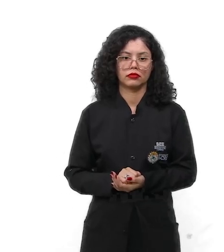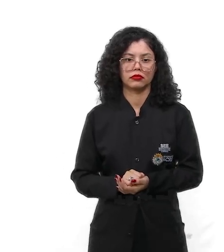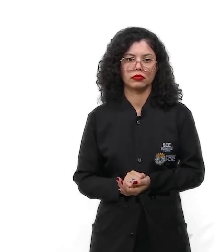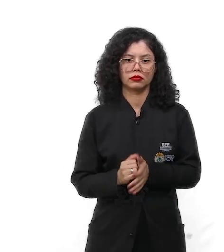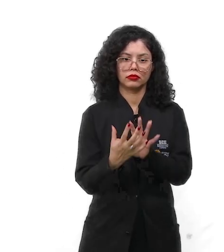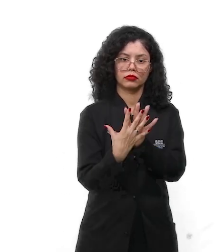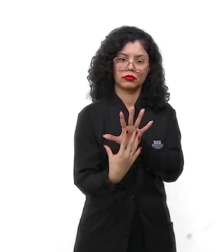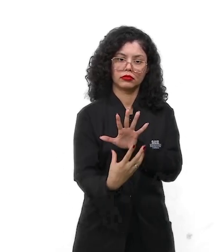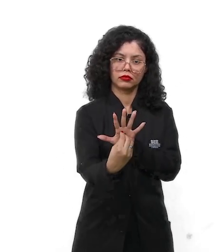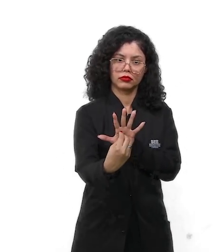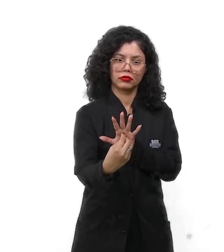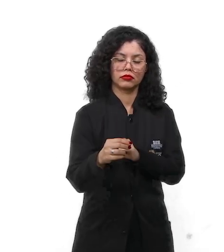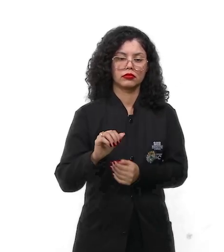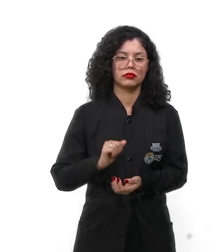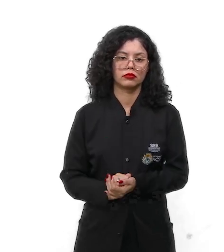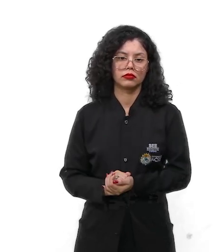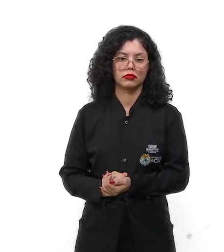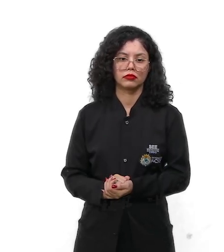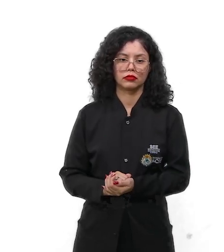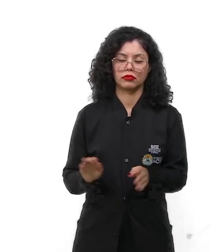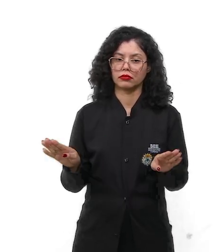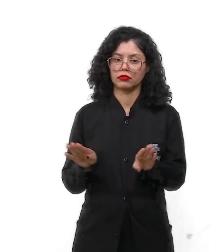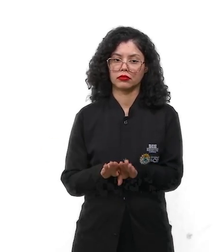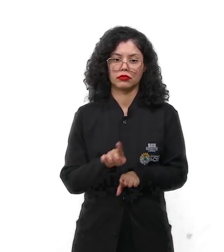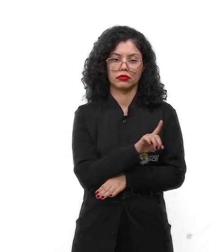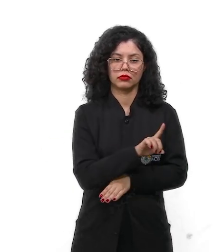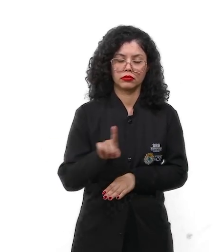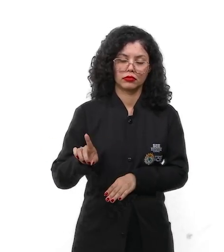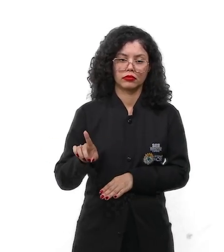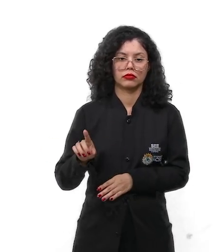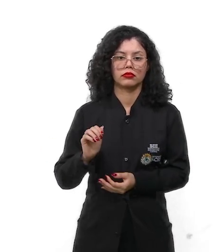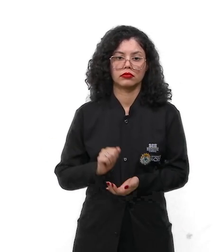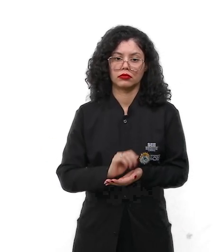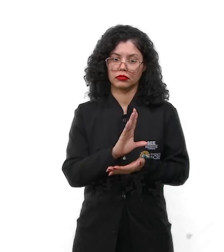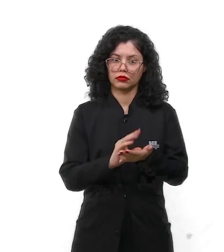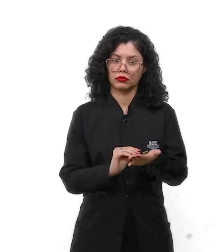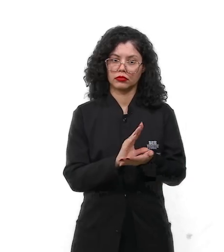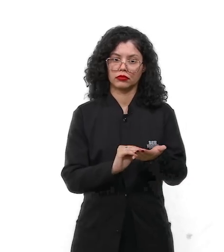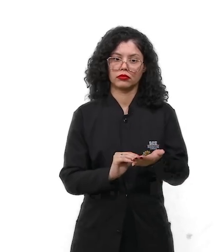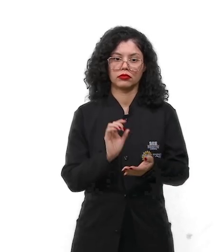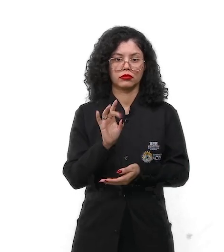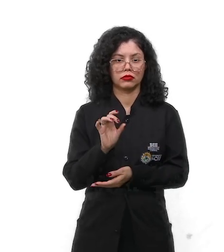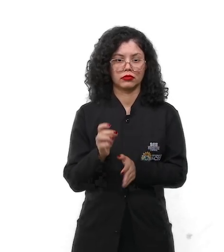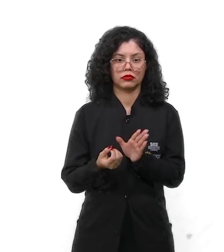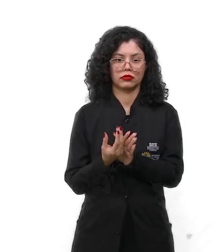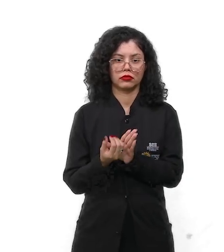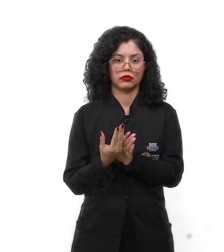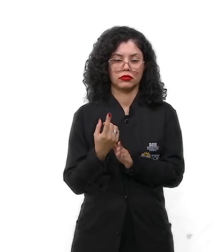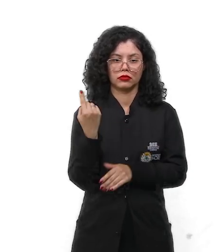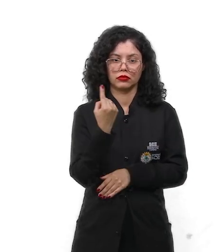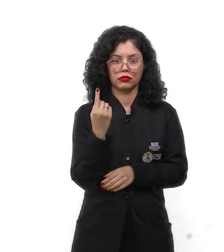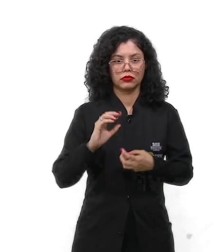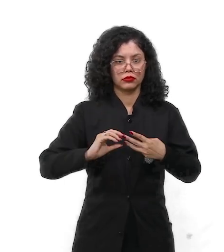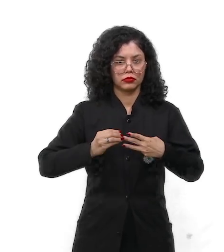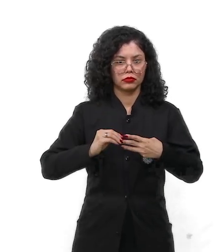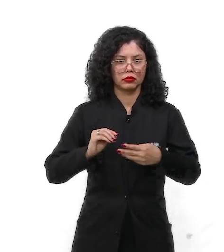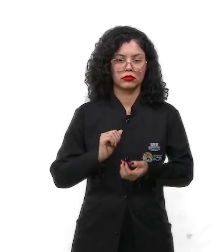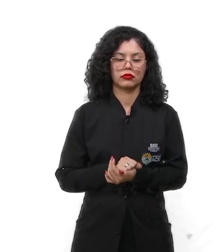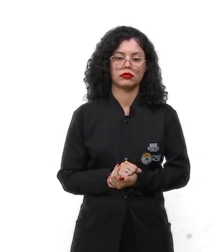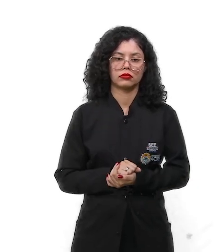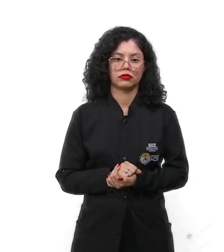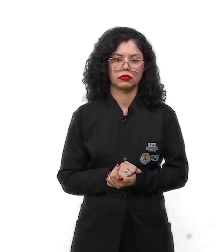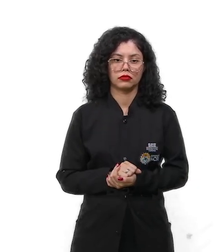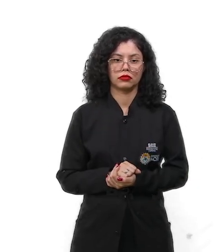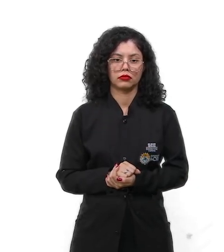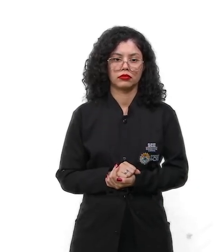Clonagem terapêutica? Também não, que é aquela que você vai só reproduzir um tipo de célula que